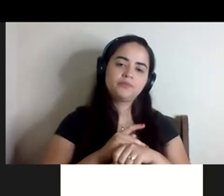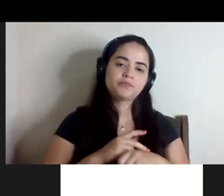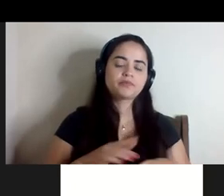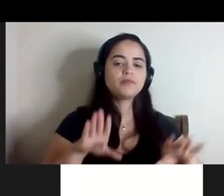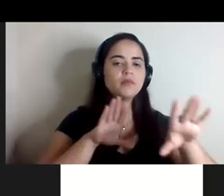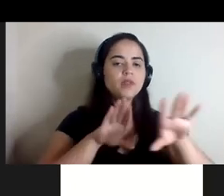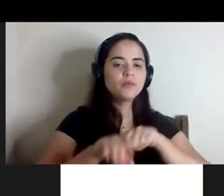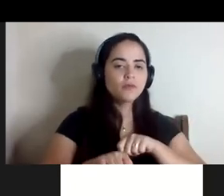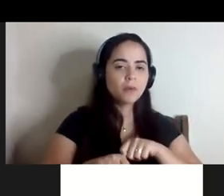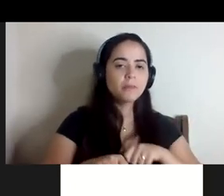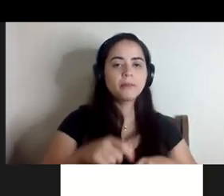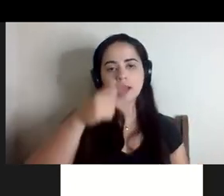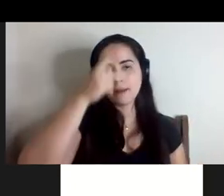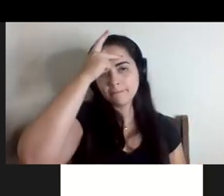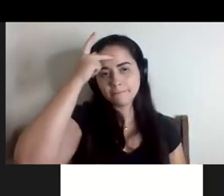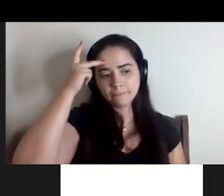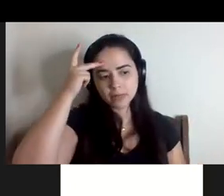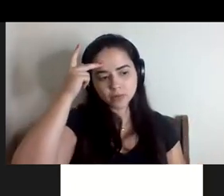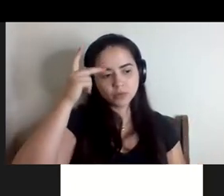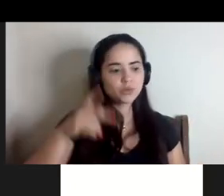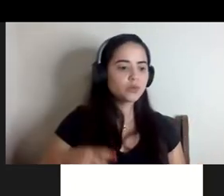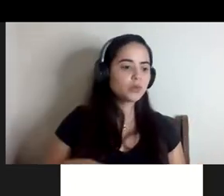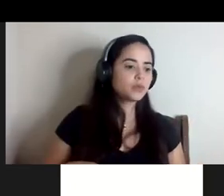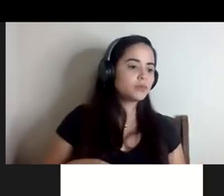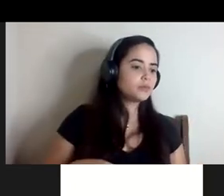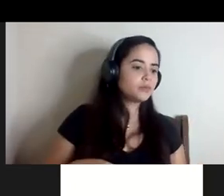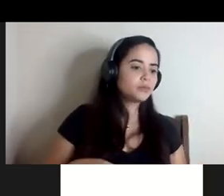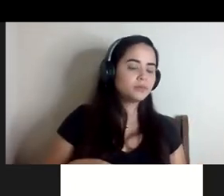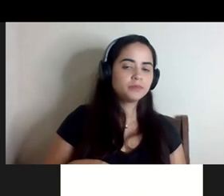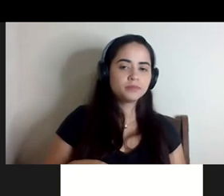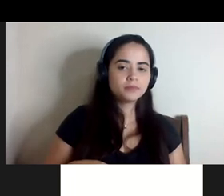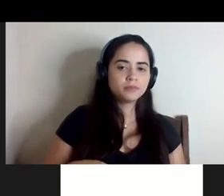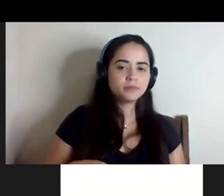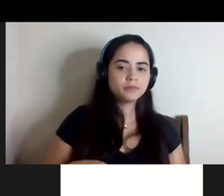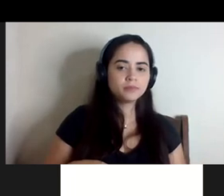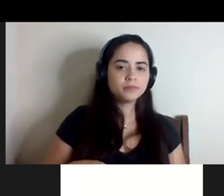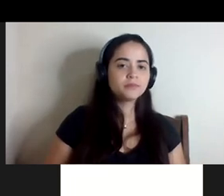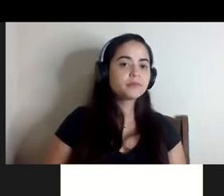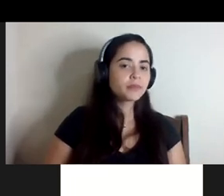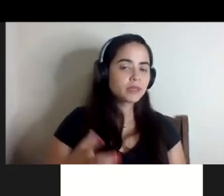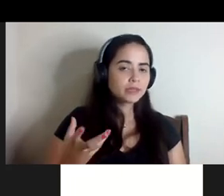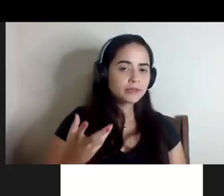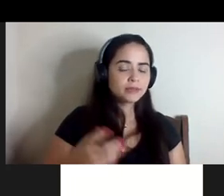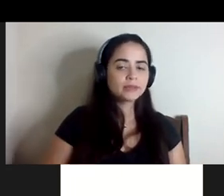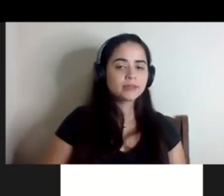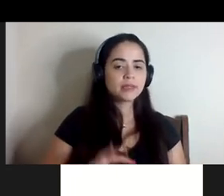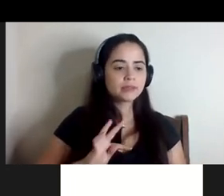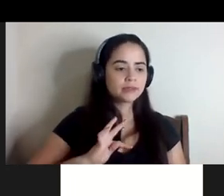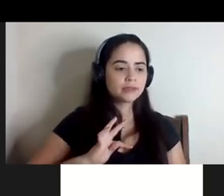formar o sujeito numa determinada competência técnica, mas para além